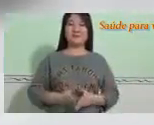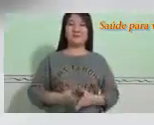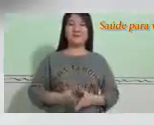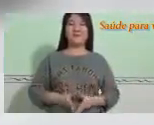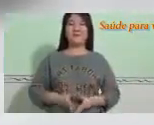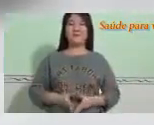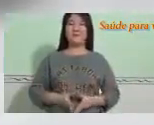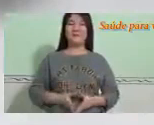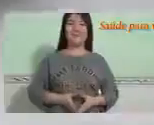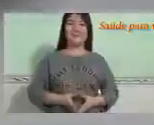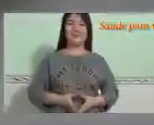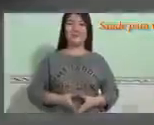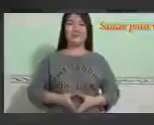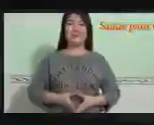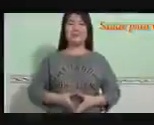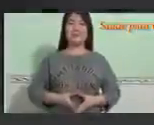ajuda a reduzir o colesterol.